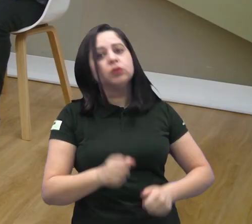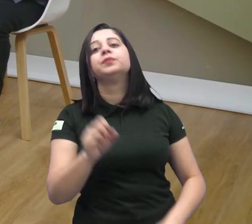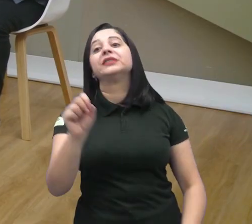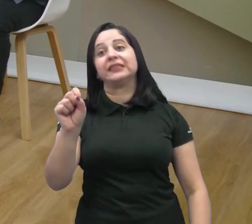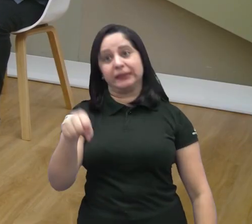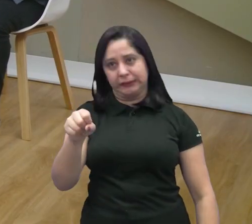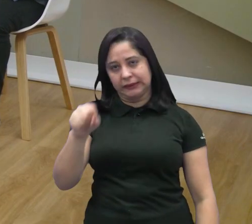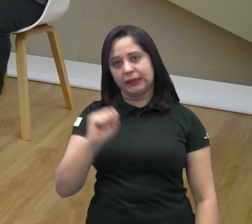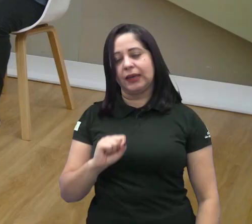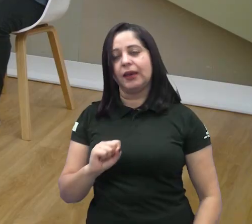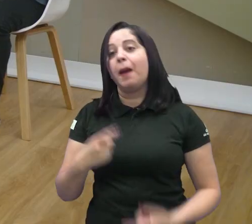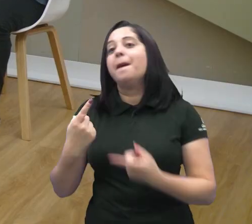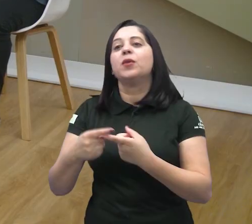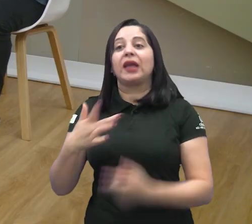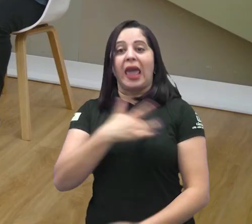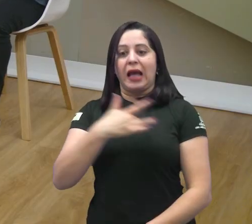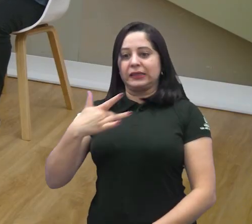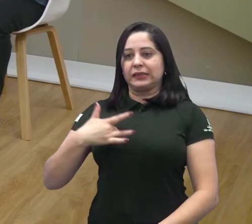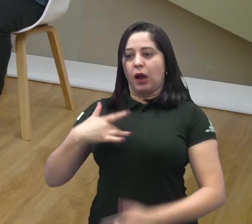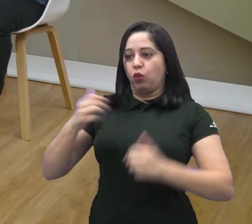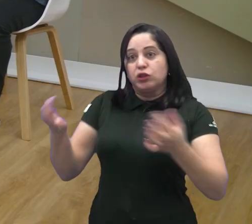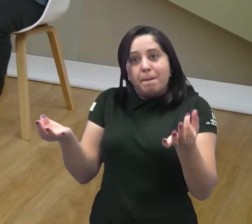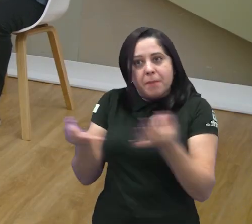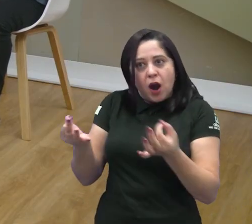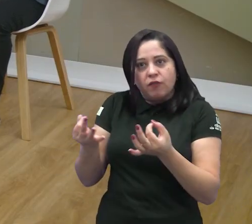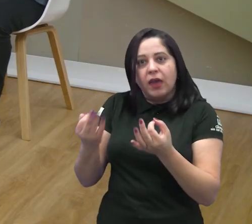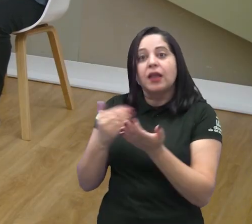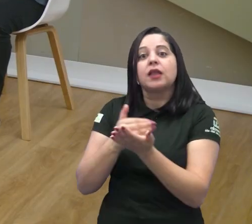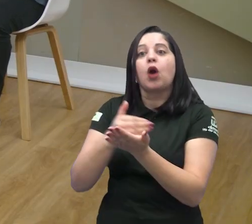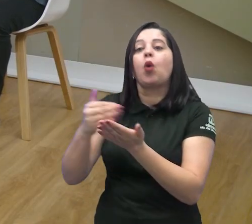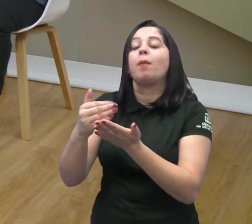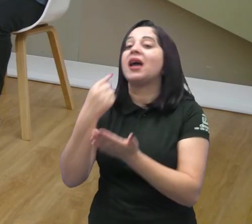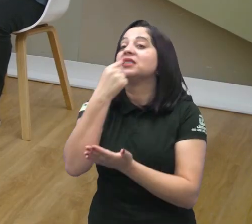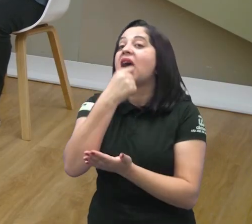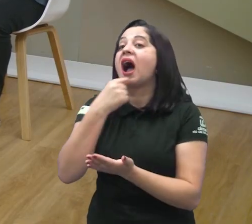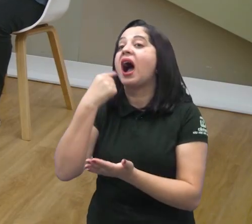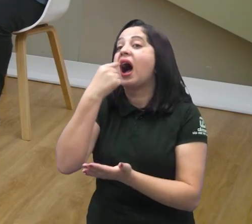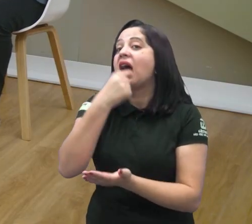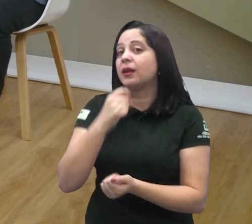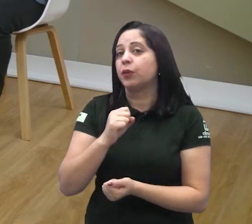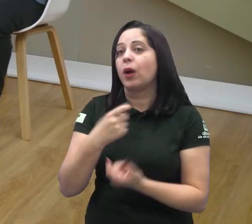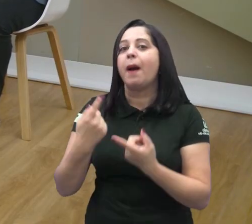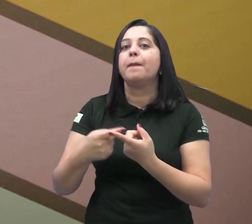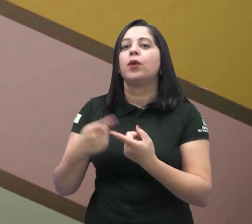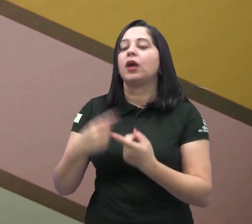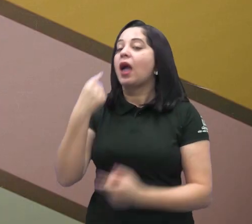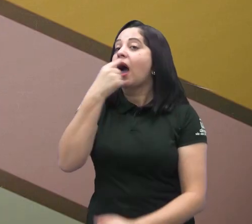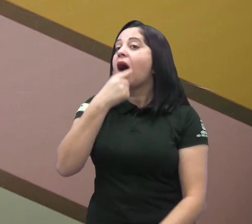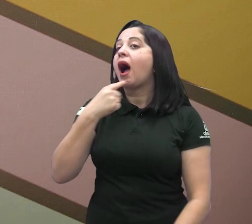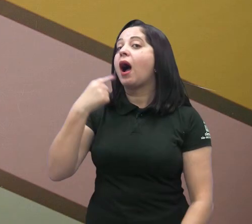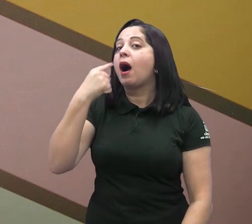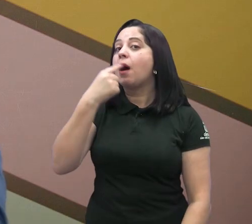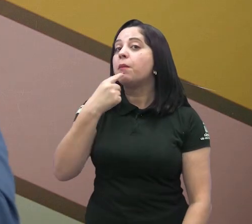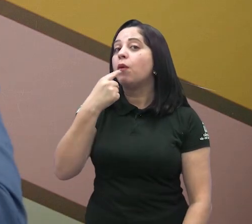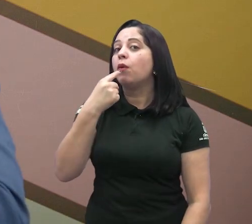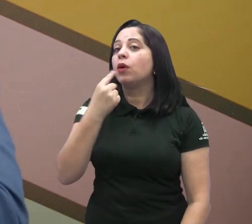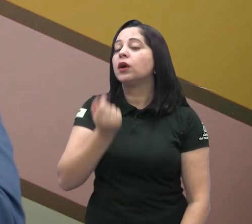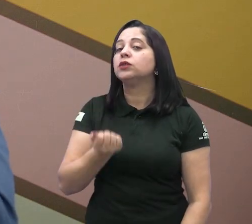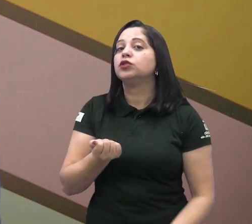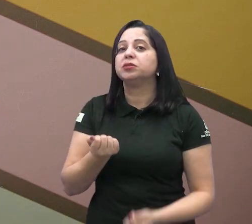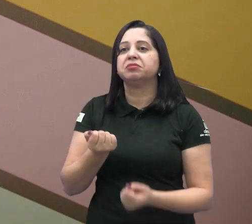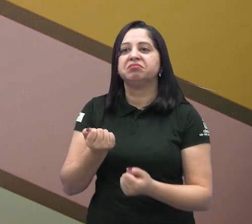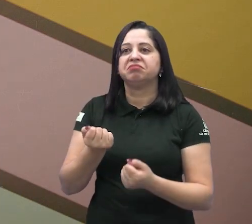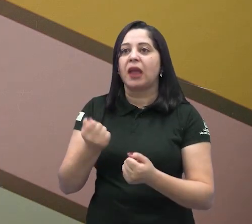Aquele ditado que a saúde começa pela boca faz todo sentido. Na verdade, a boca é uma porta de entrada para